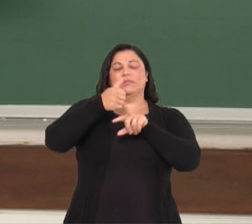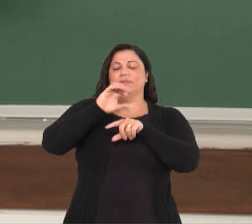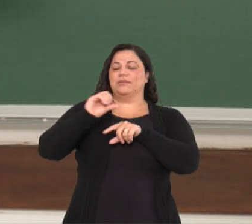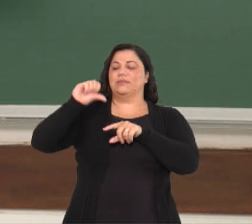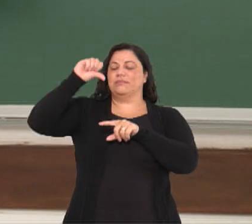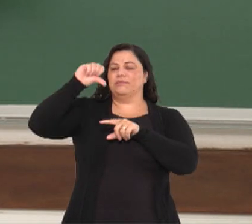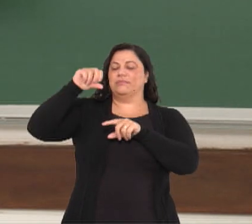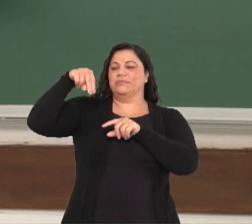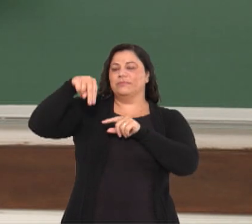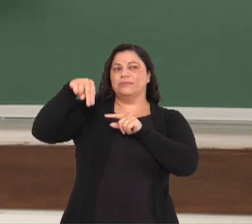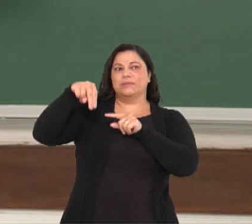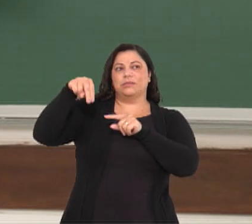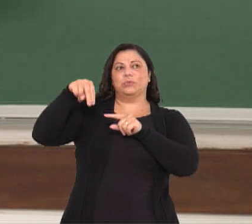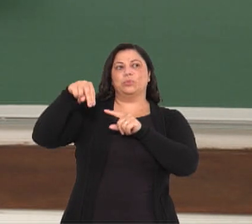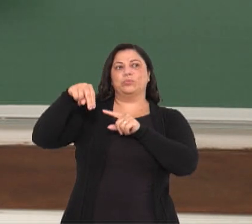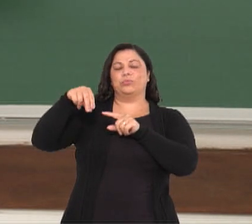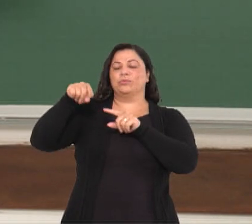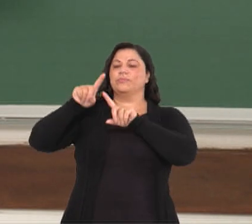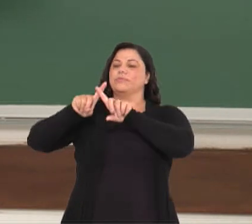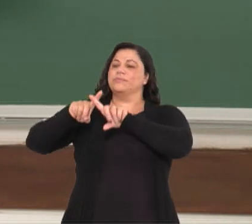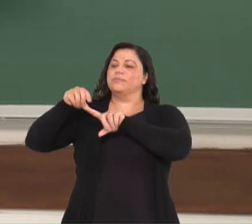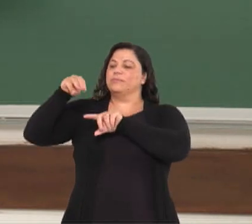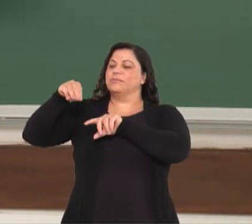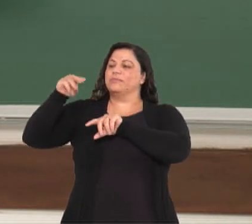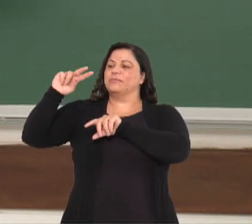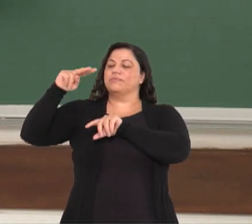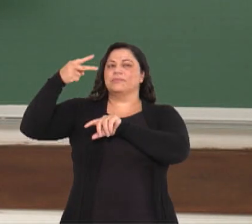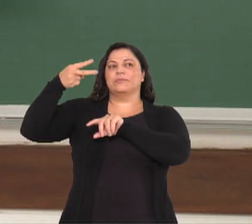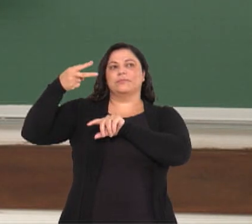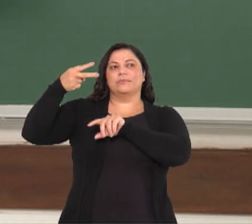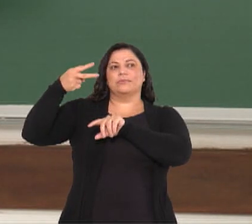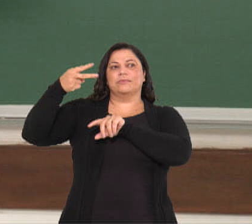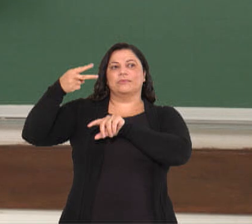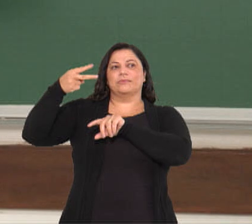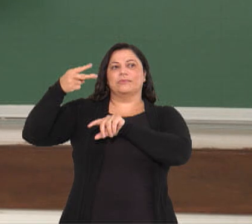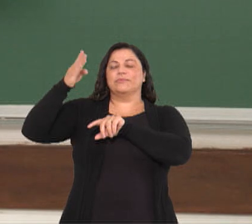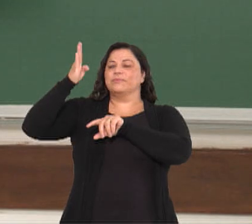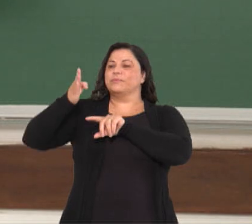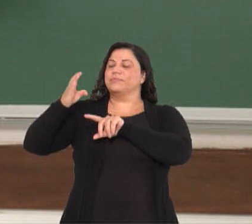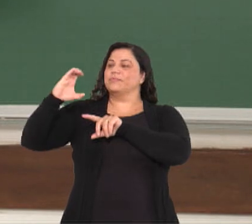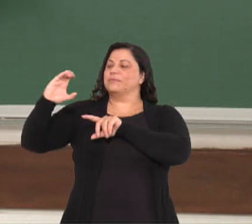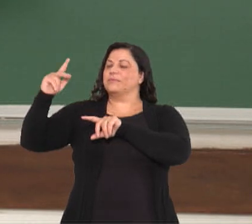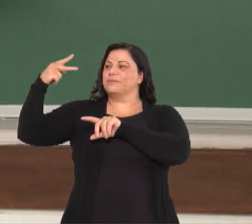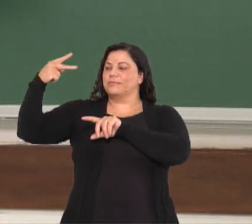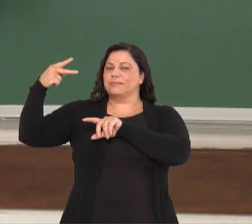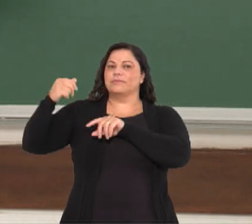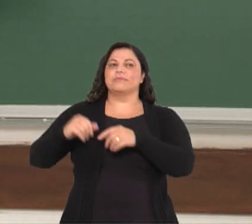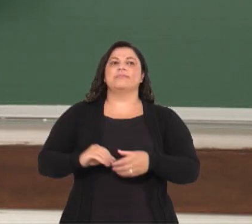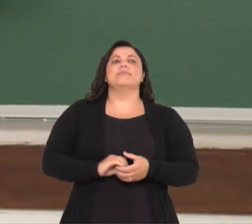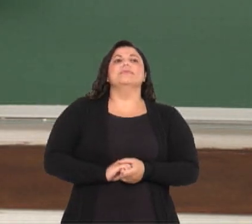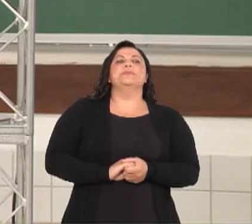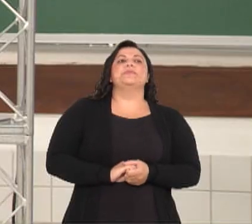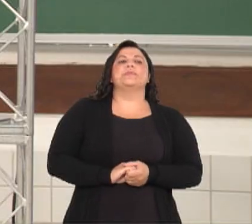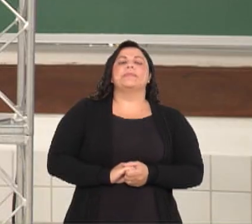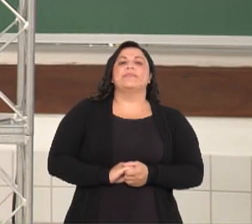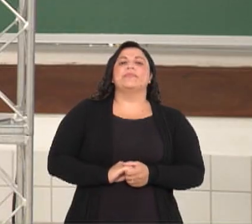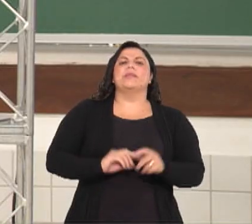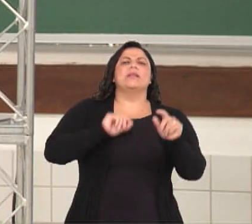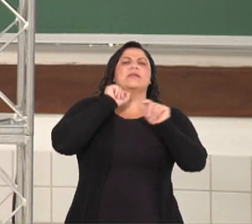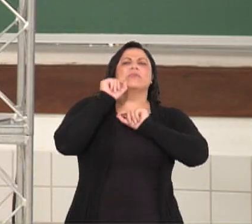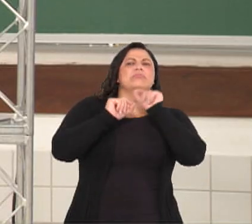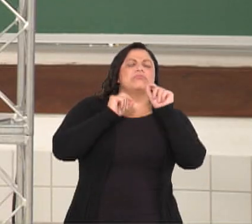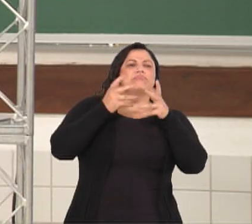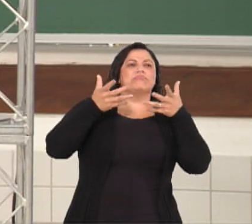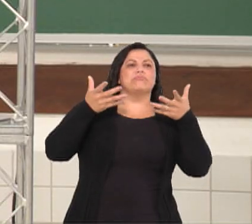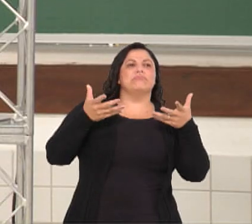newtons metro quadrado por coulomb quadrado. E aí ele pergunta lá, só reforçando aqui, a força elétrica entre essas duas cargas. Então aqui no quadro